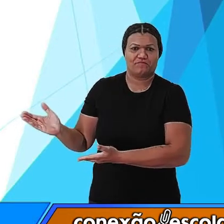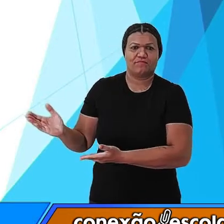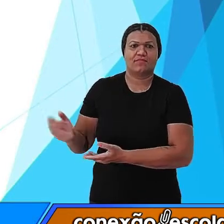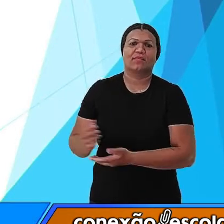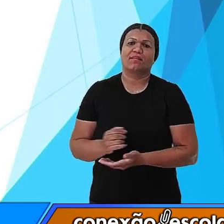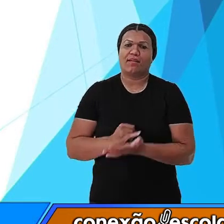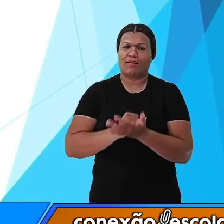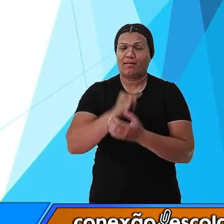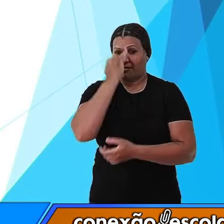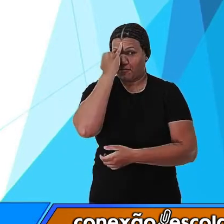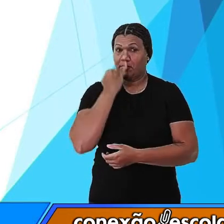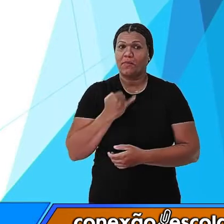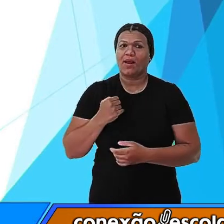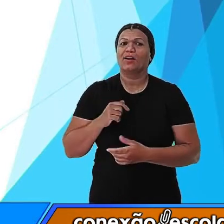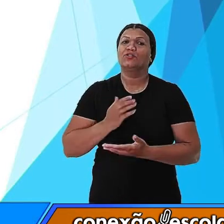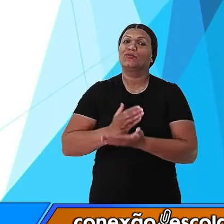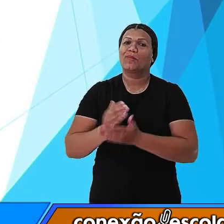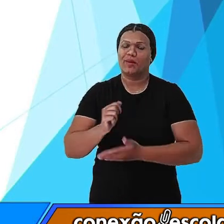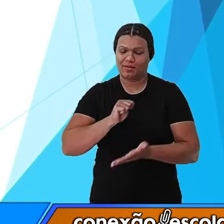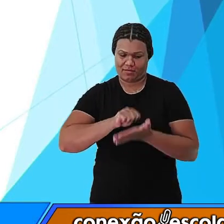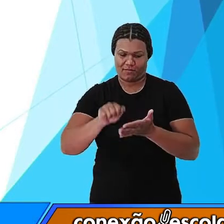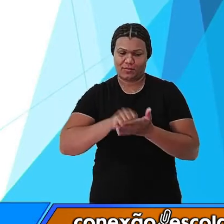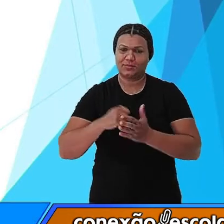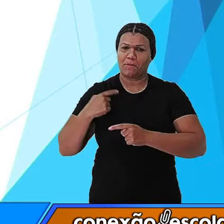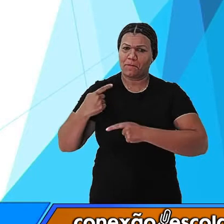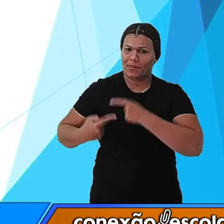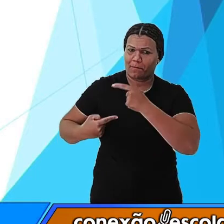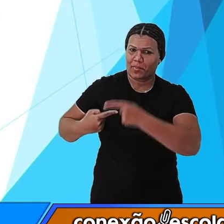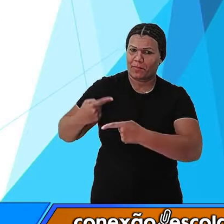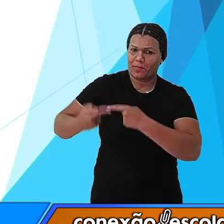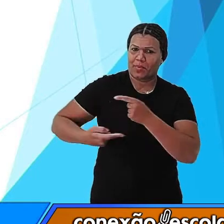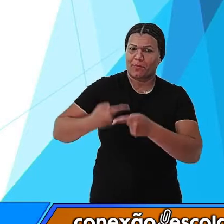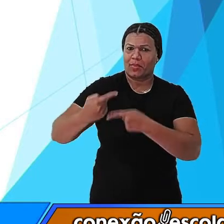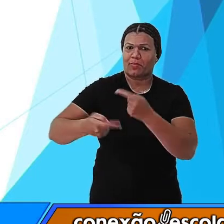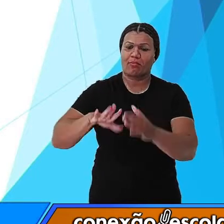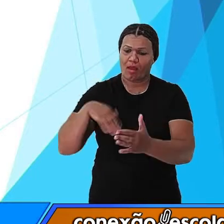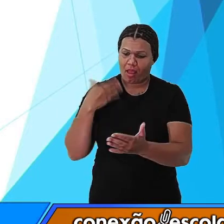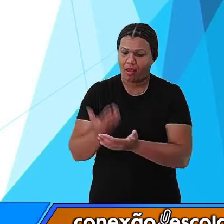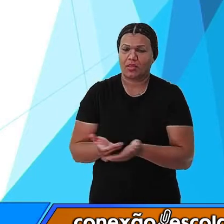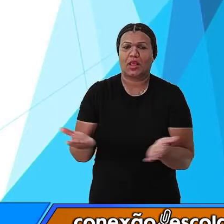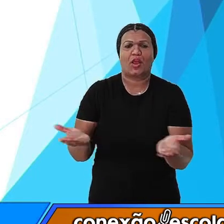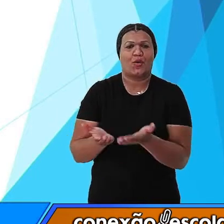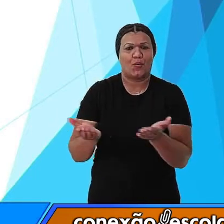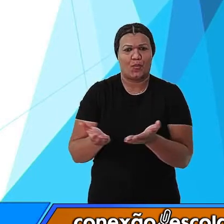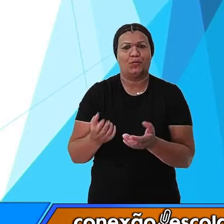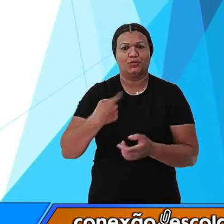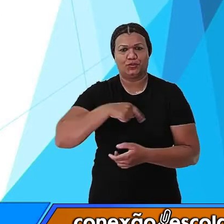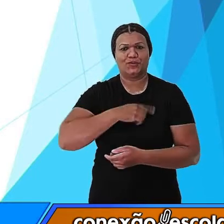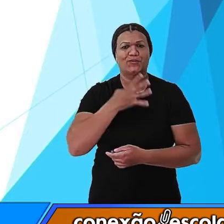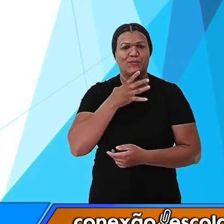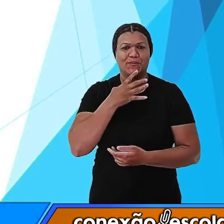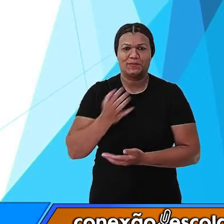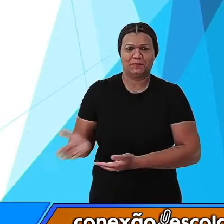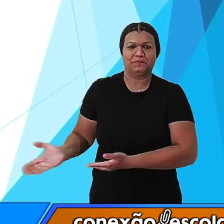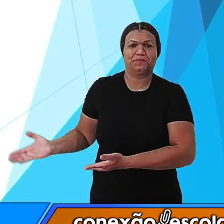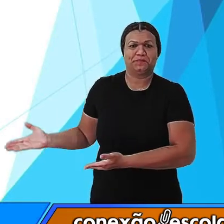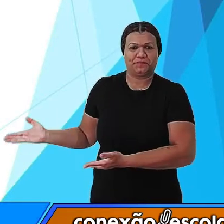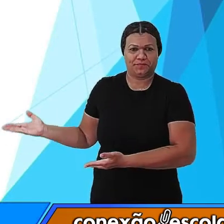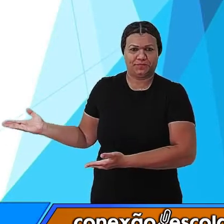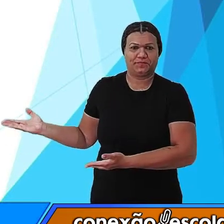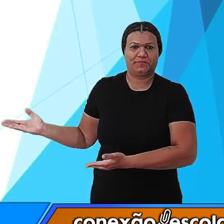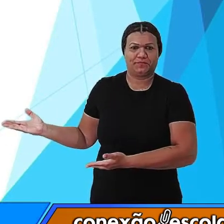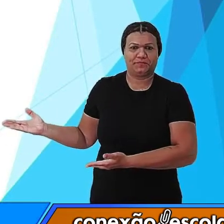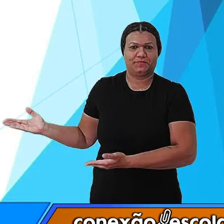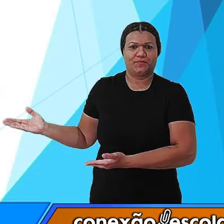da escrita até chegar no formato atual que nós conhecemos, os algarismos que